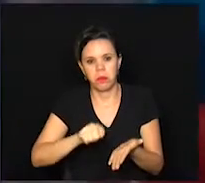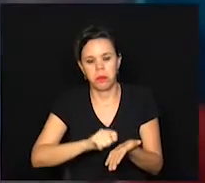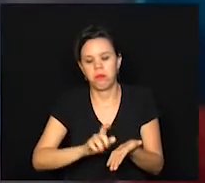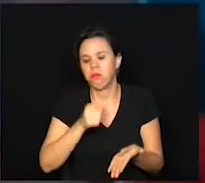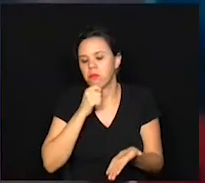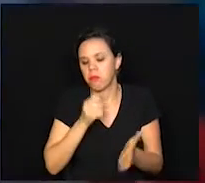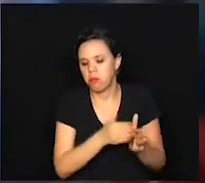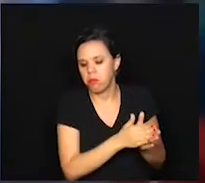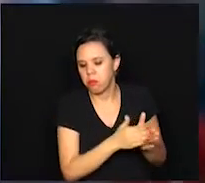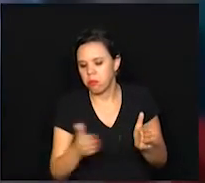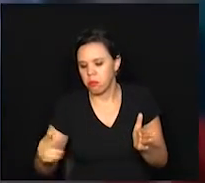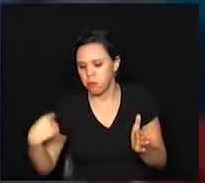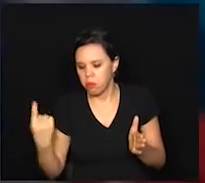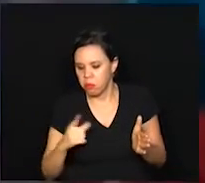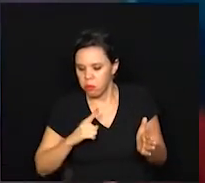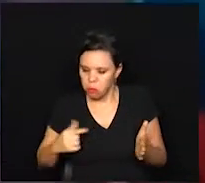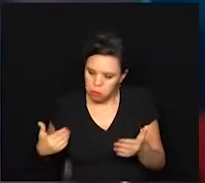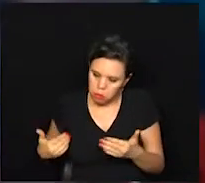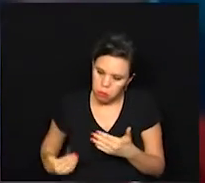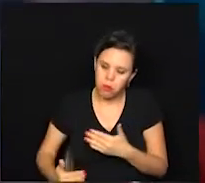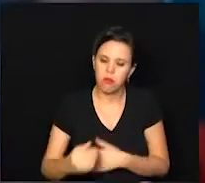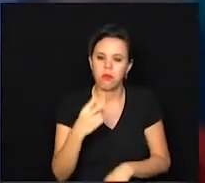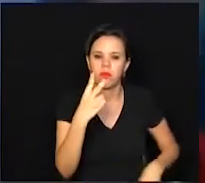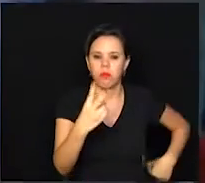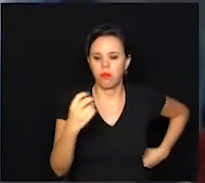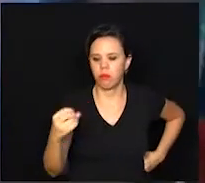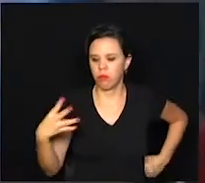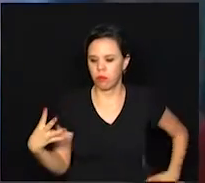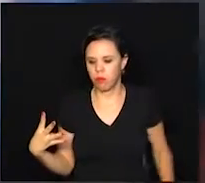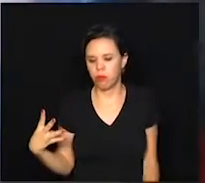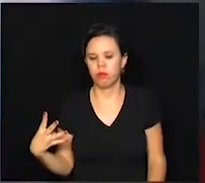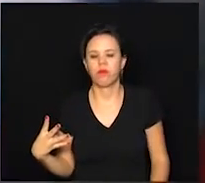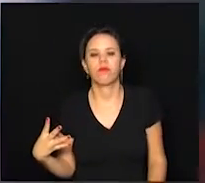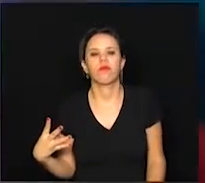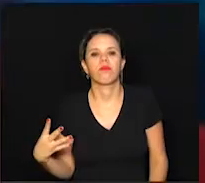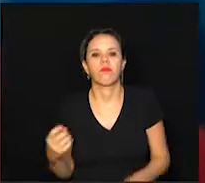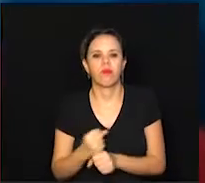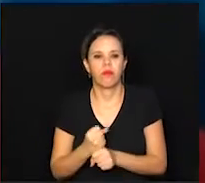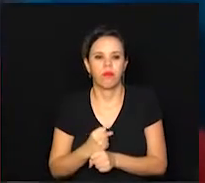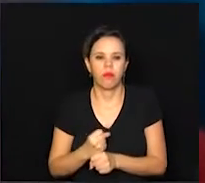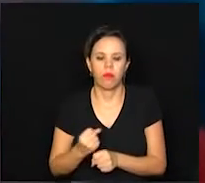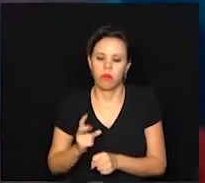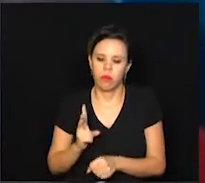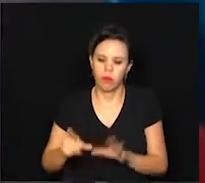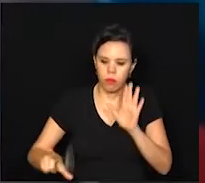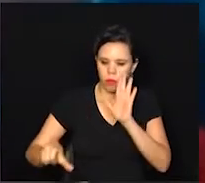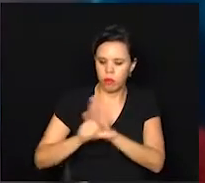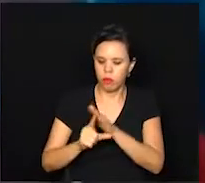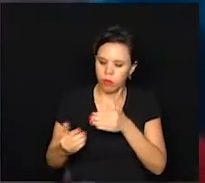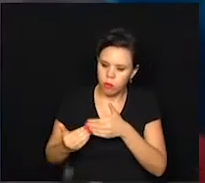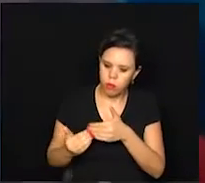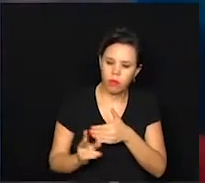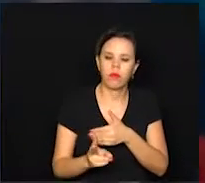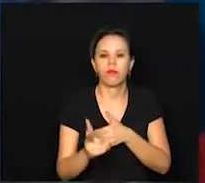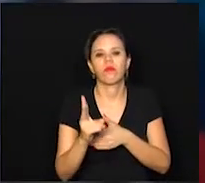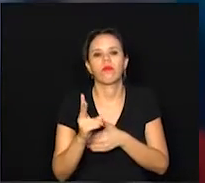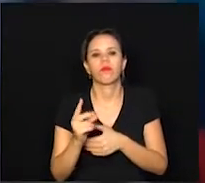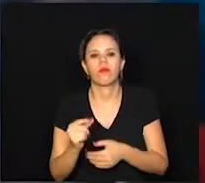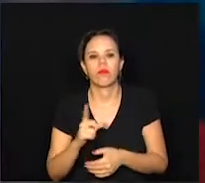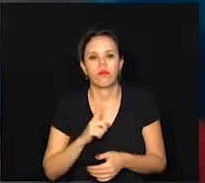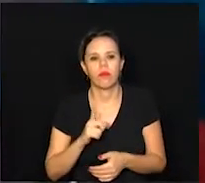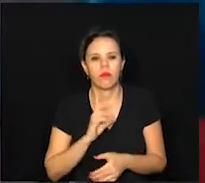esse período, nós tivemos, em 2004, a promulgação da lei que